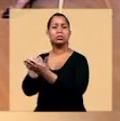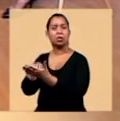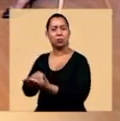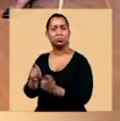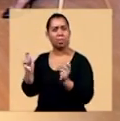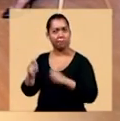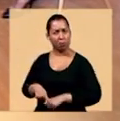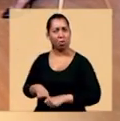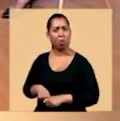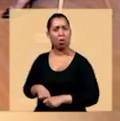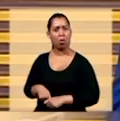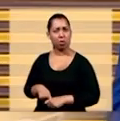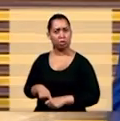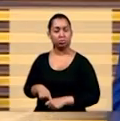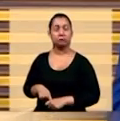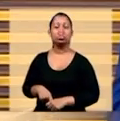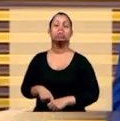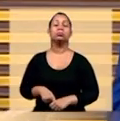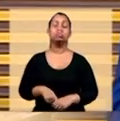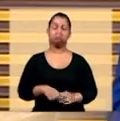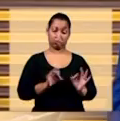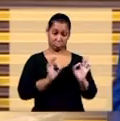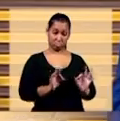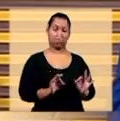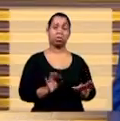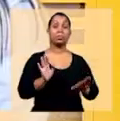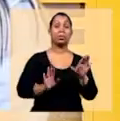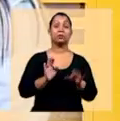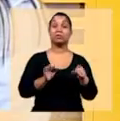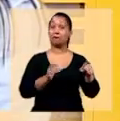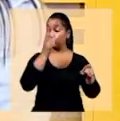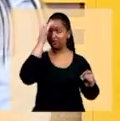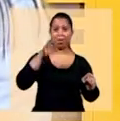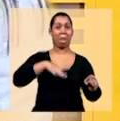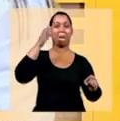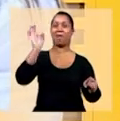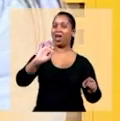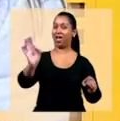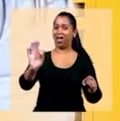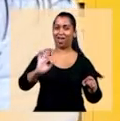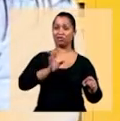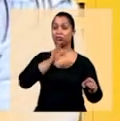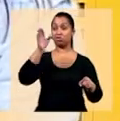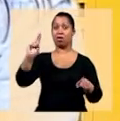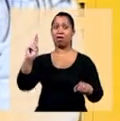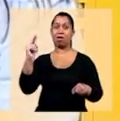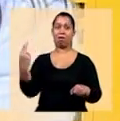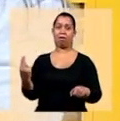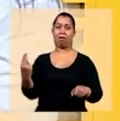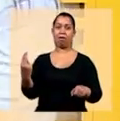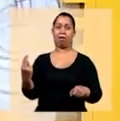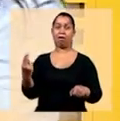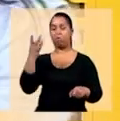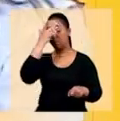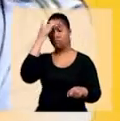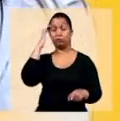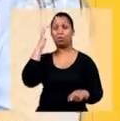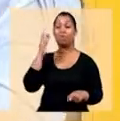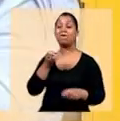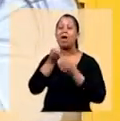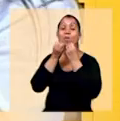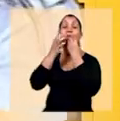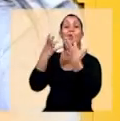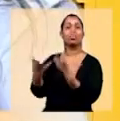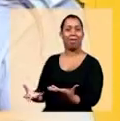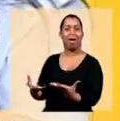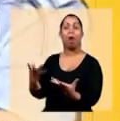o RH, fazer uma denúncia? Pode ser anônimo, não? Com certeza, porque às vezes a pessoa não tem coragem, né, de procurar o RH, de